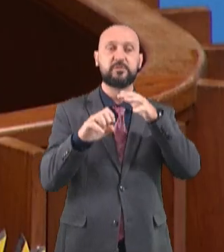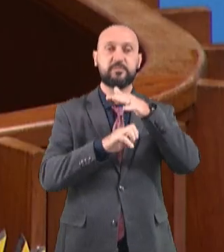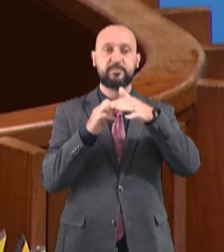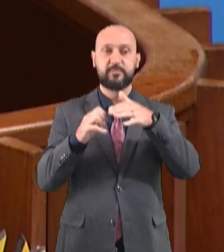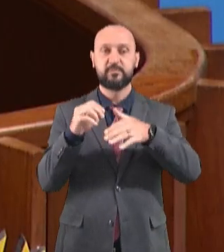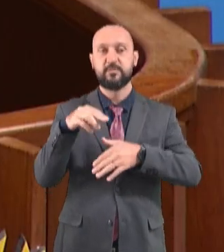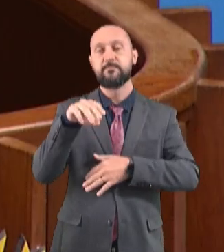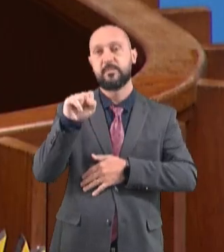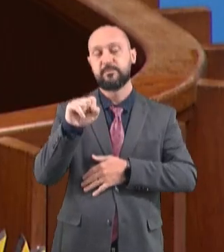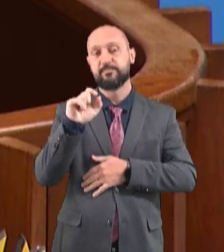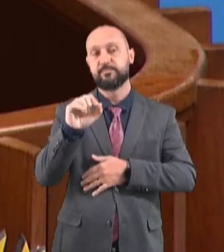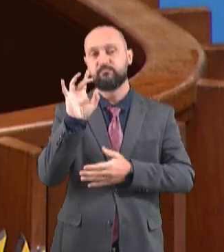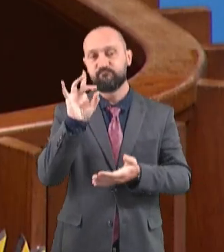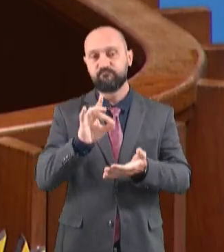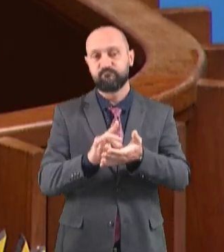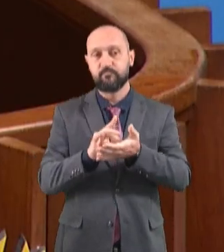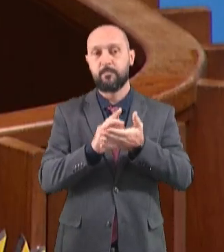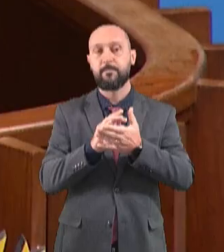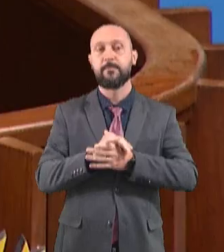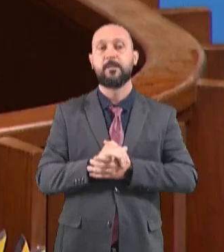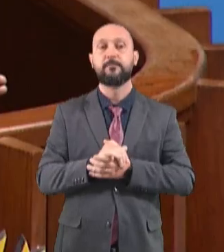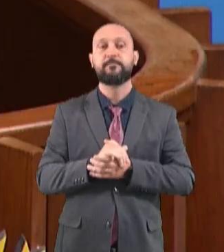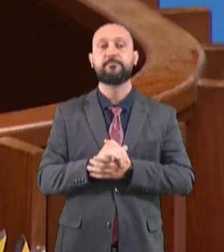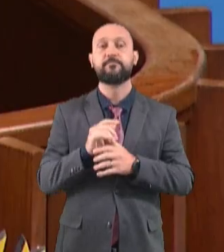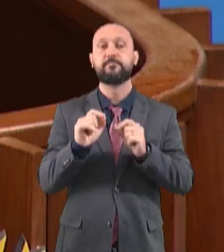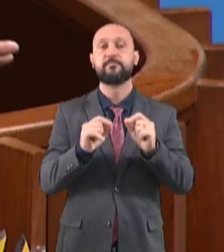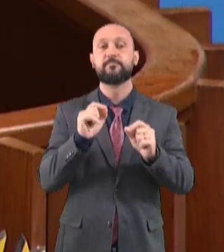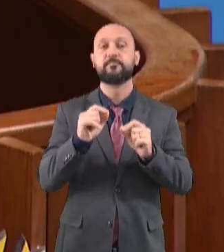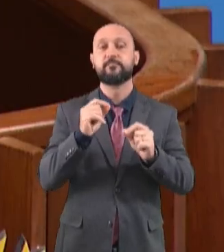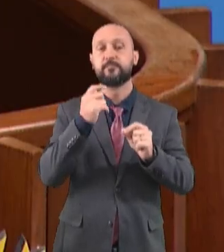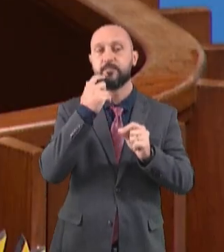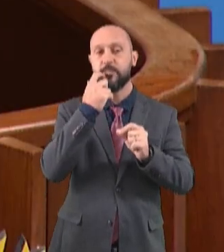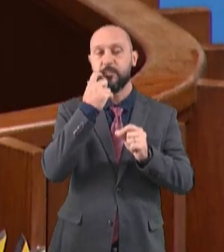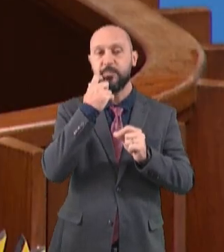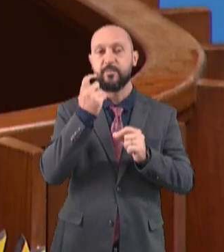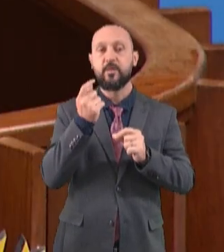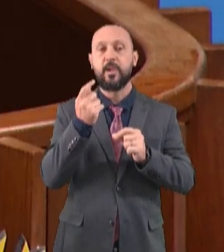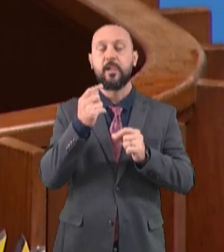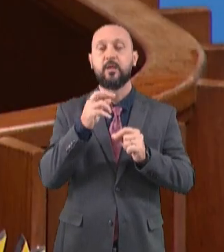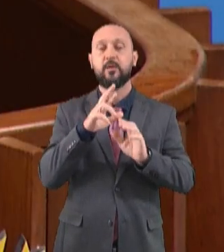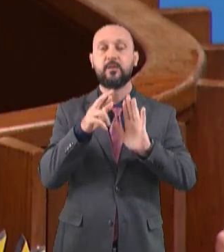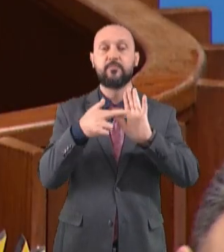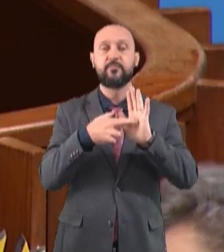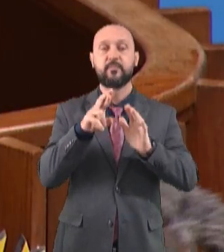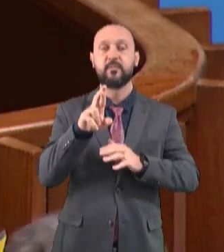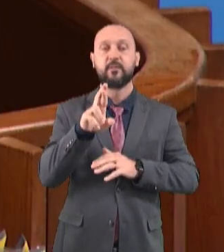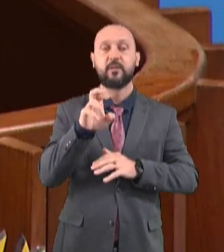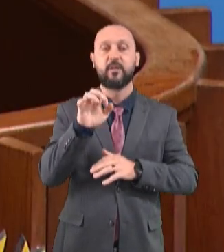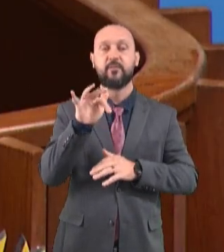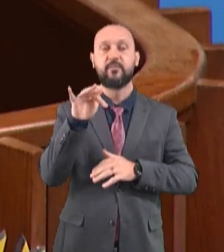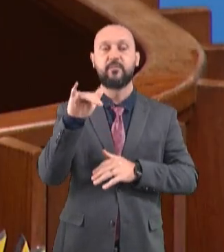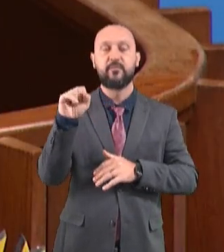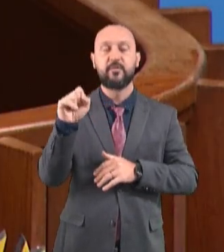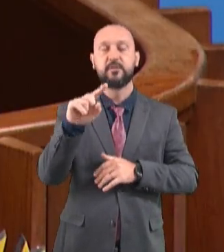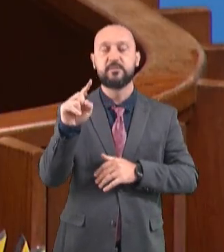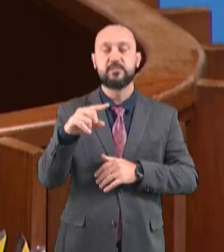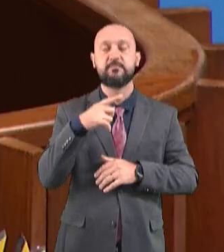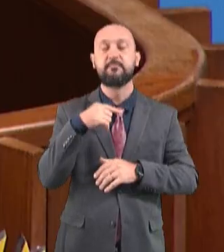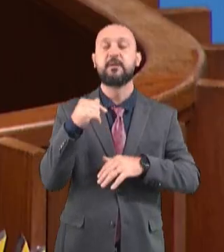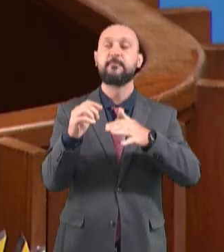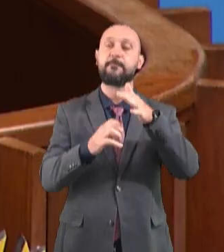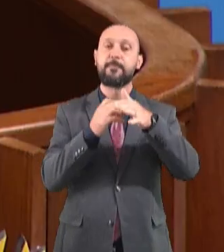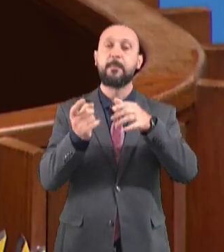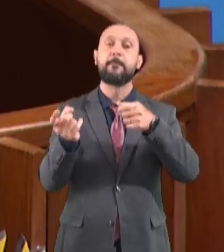MS, que na realidade nada mais é do que um grande refis, e um refis para as empresas que